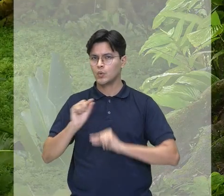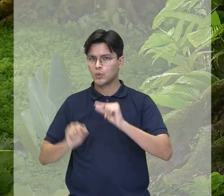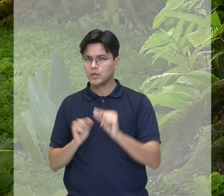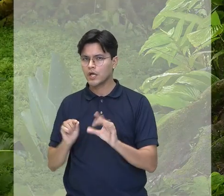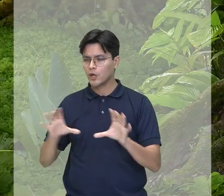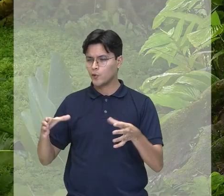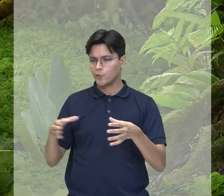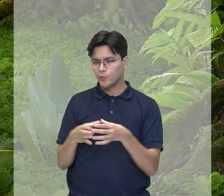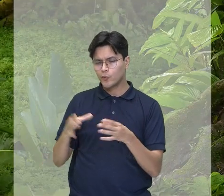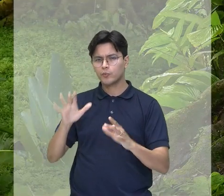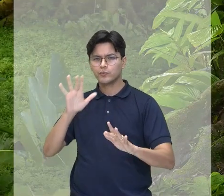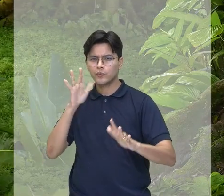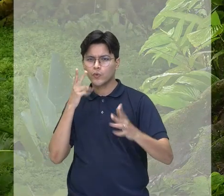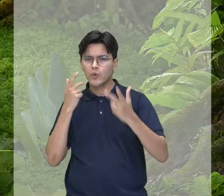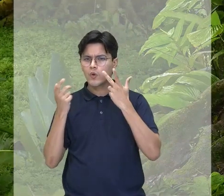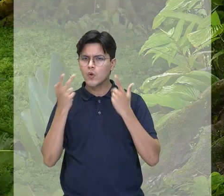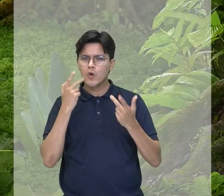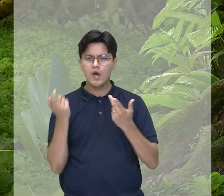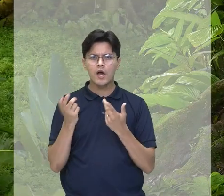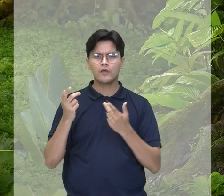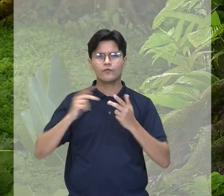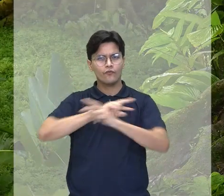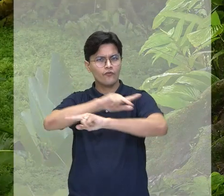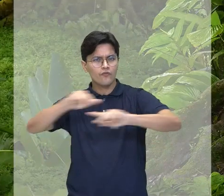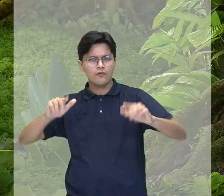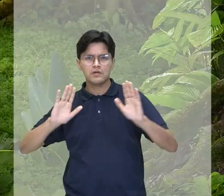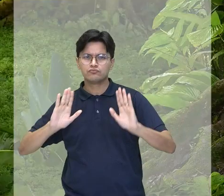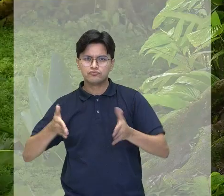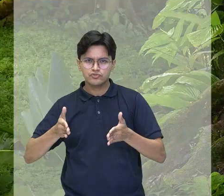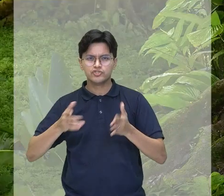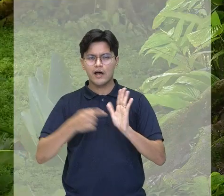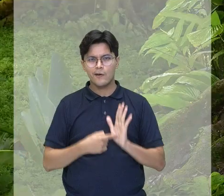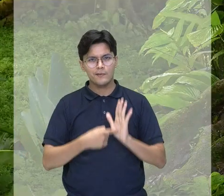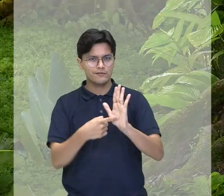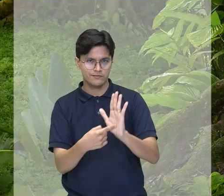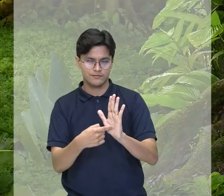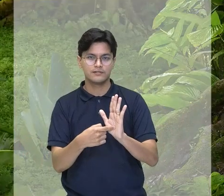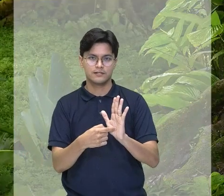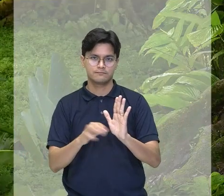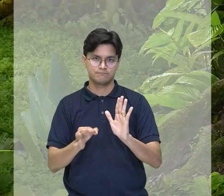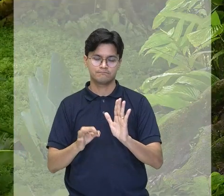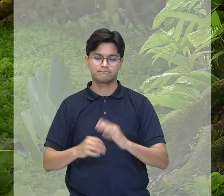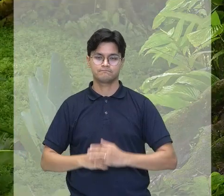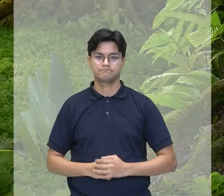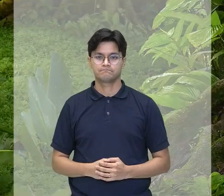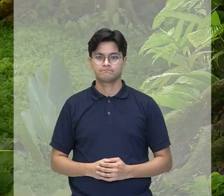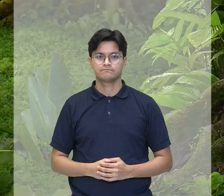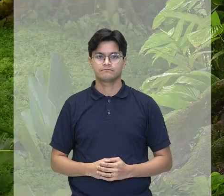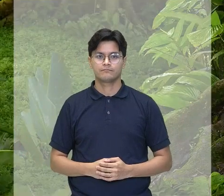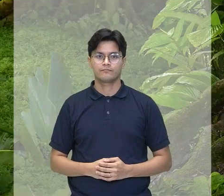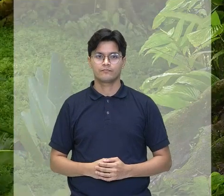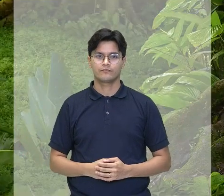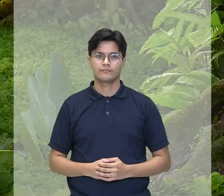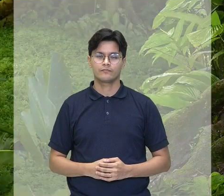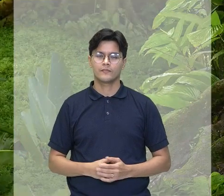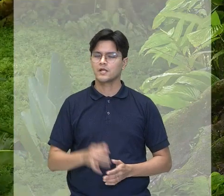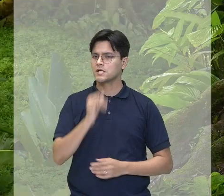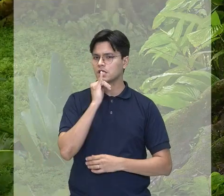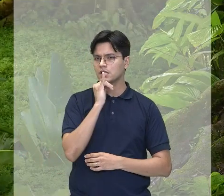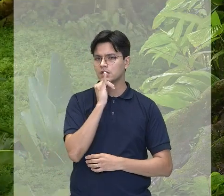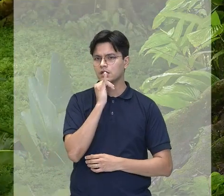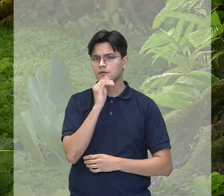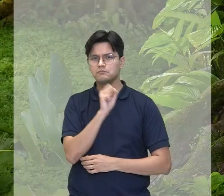no Brasil, tá? E vários já interpretaram a história do Sapo Tarubequê. Basta você jogar aí,